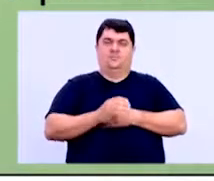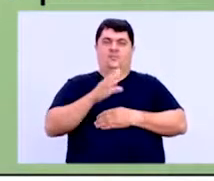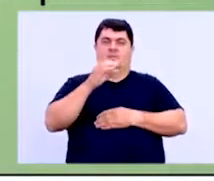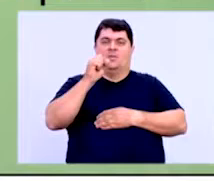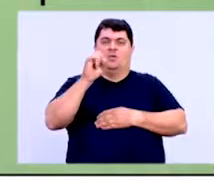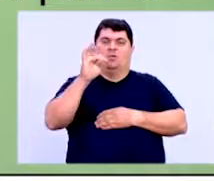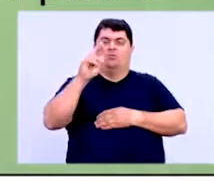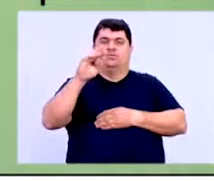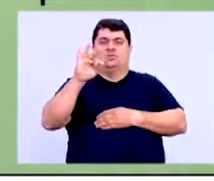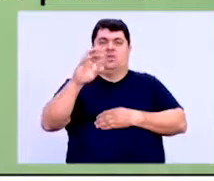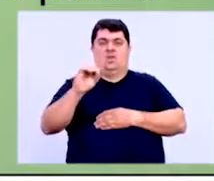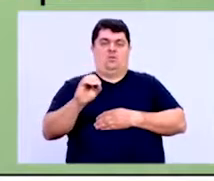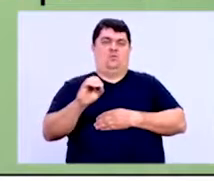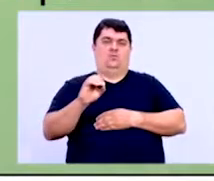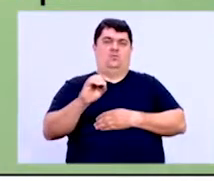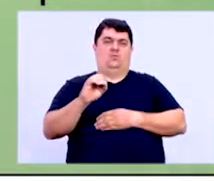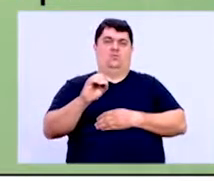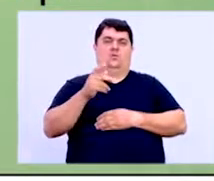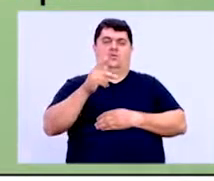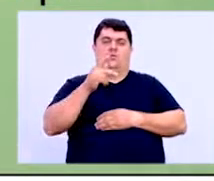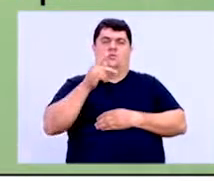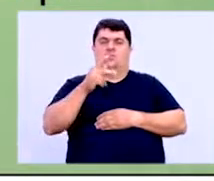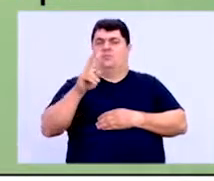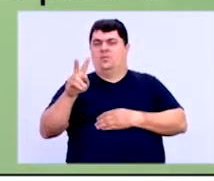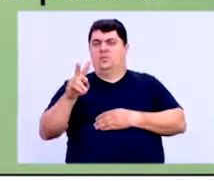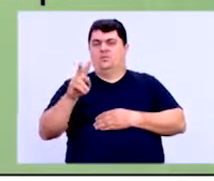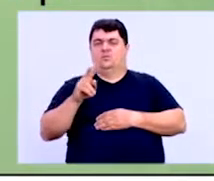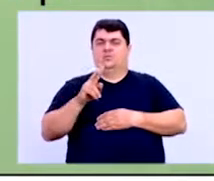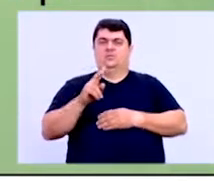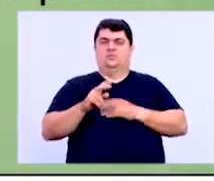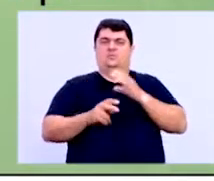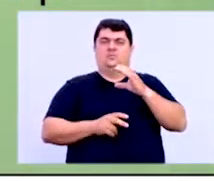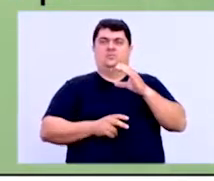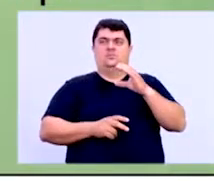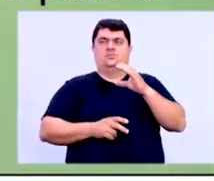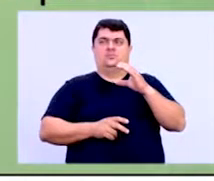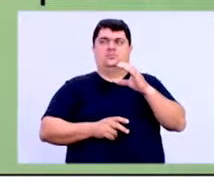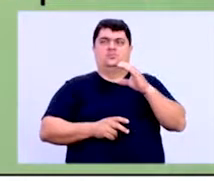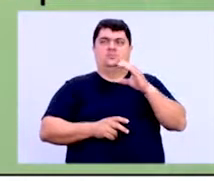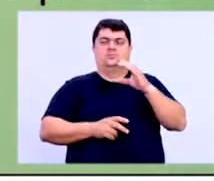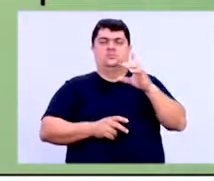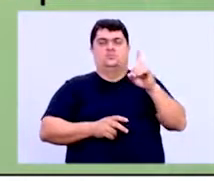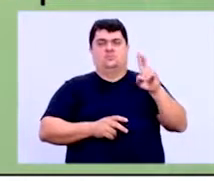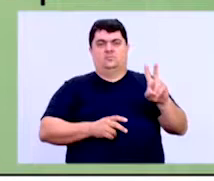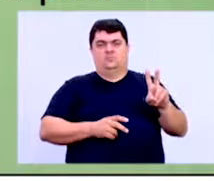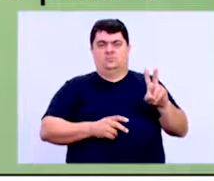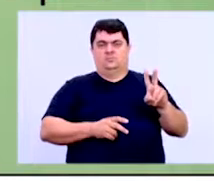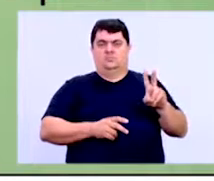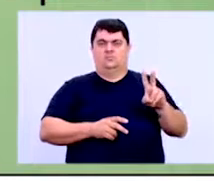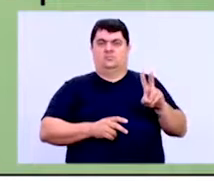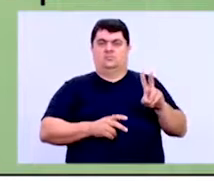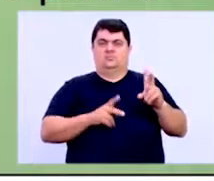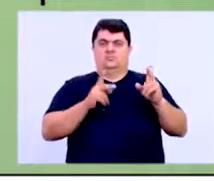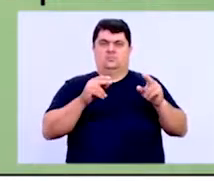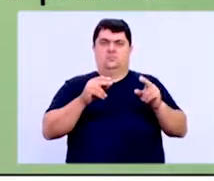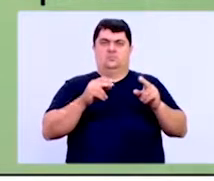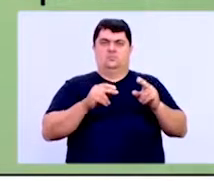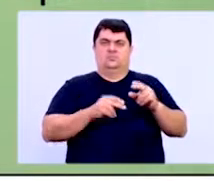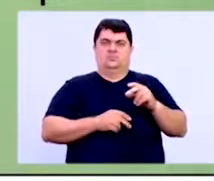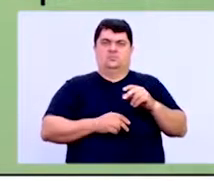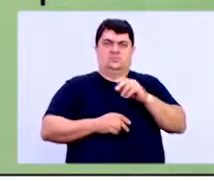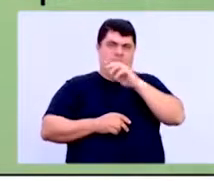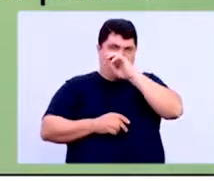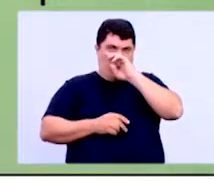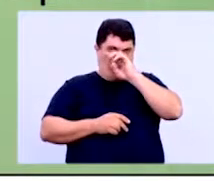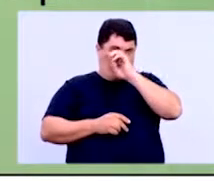absorção. Lembra? Preço de venda menos o custeio, o custo e despesa variável, que dá o CPP,